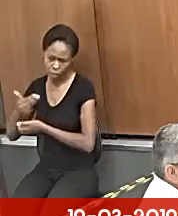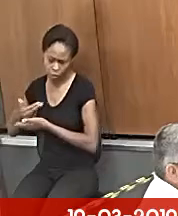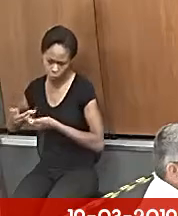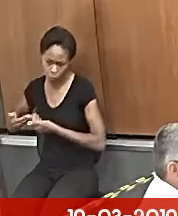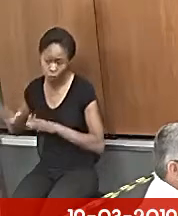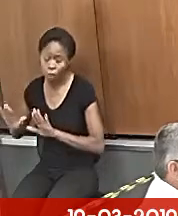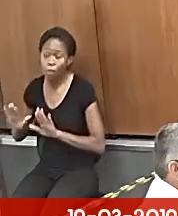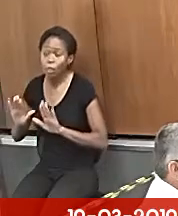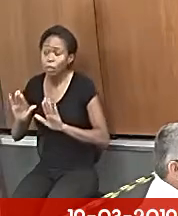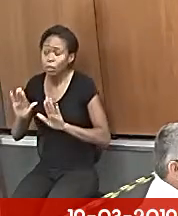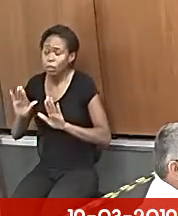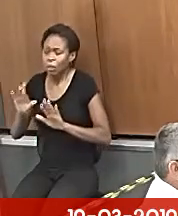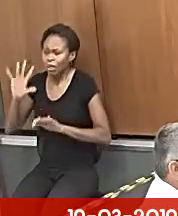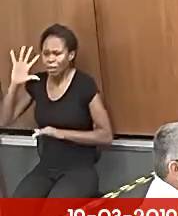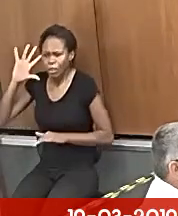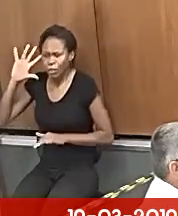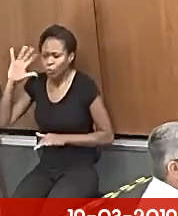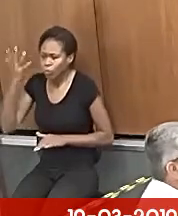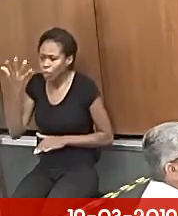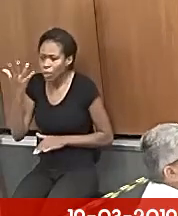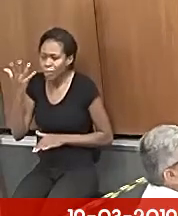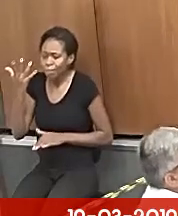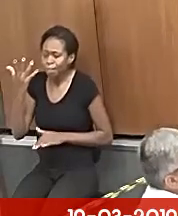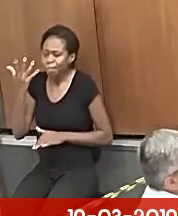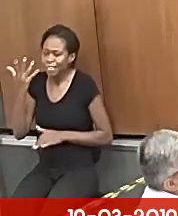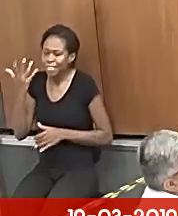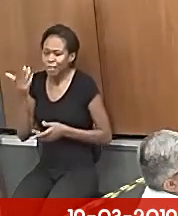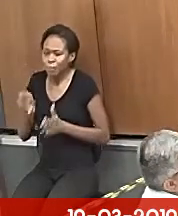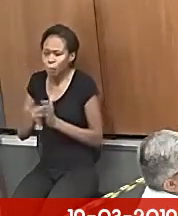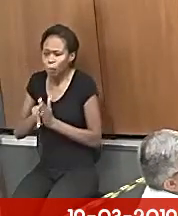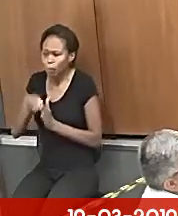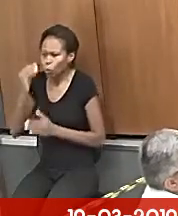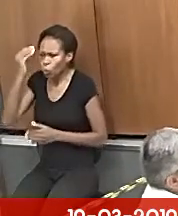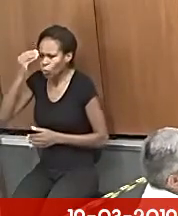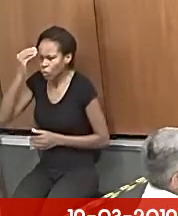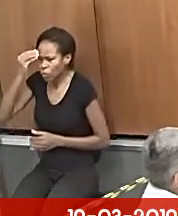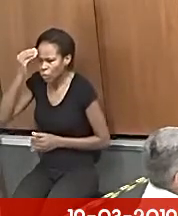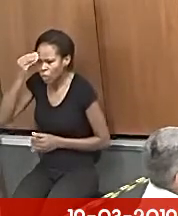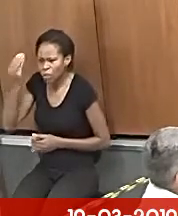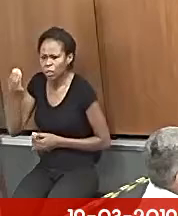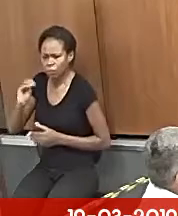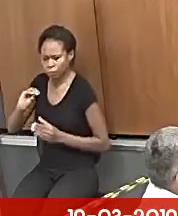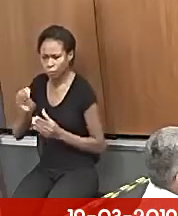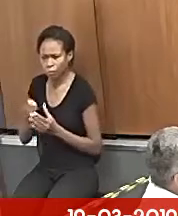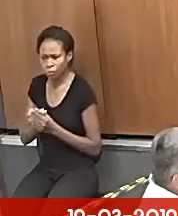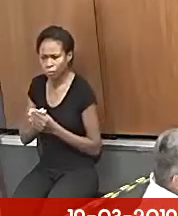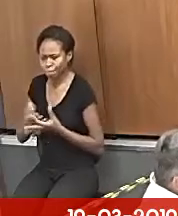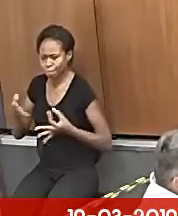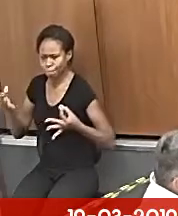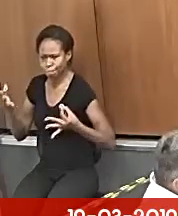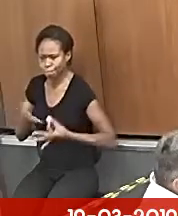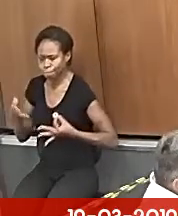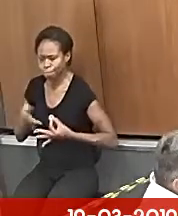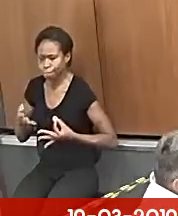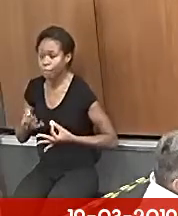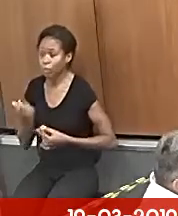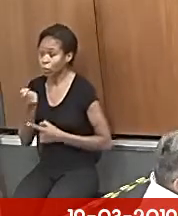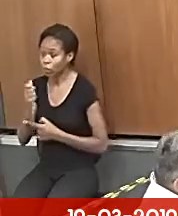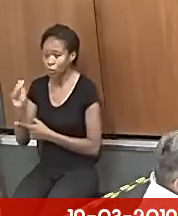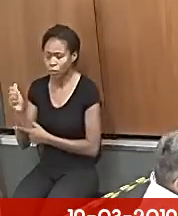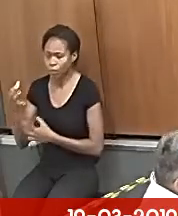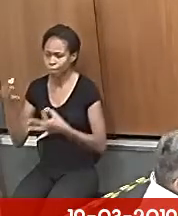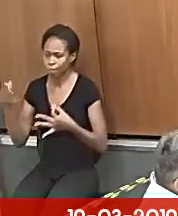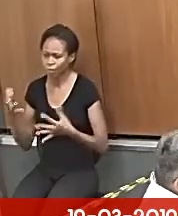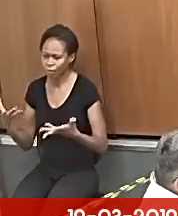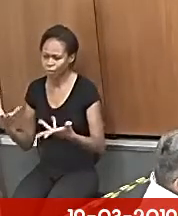inclusão a eles são fantásticos é uma associação é brilhante que é o modelo é um